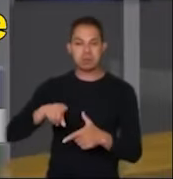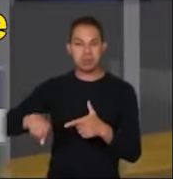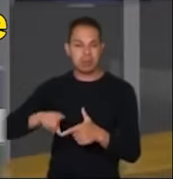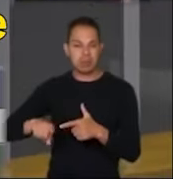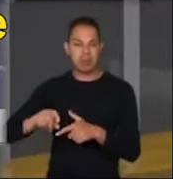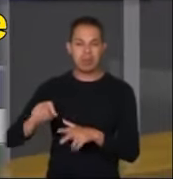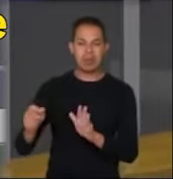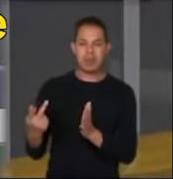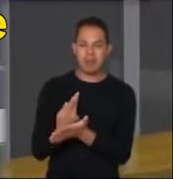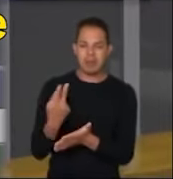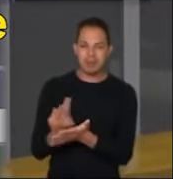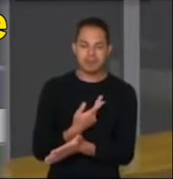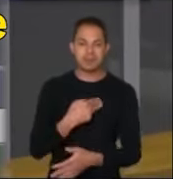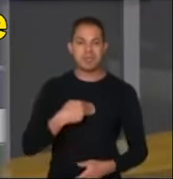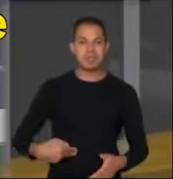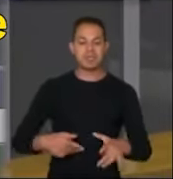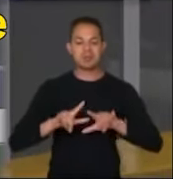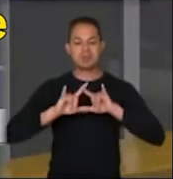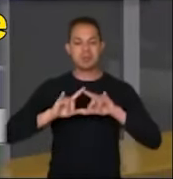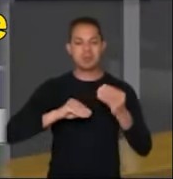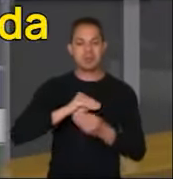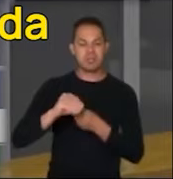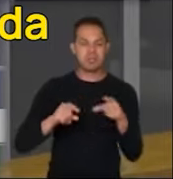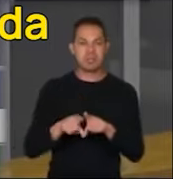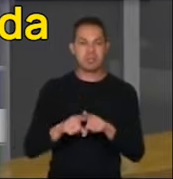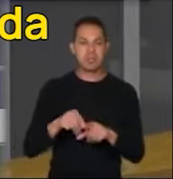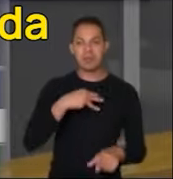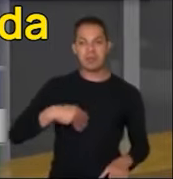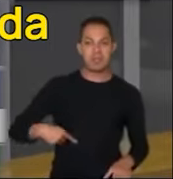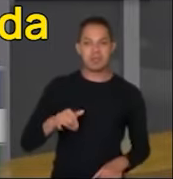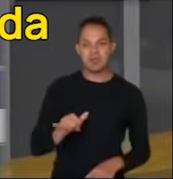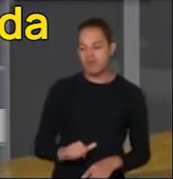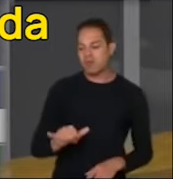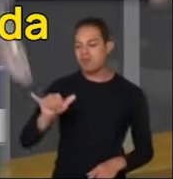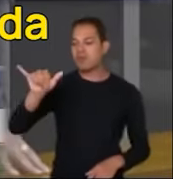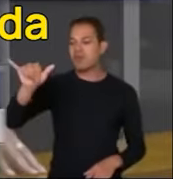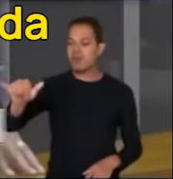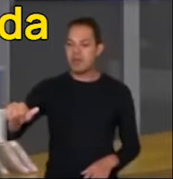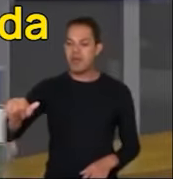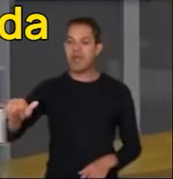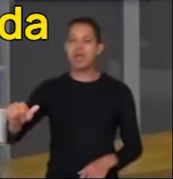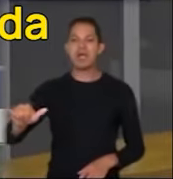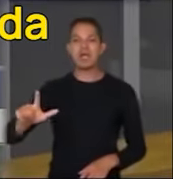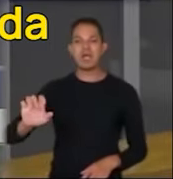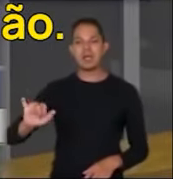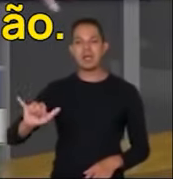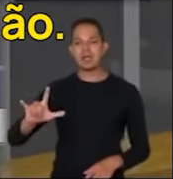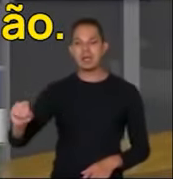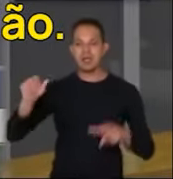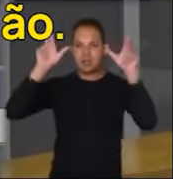miliciana, ministro que usa avião da FAB e diárias para ir ver leilão de cavalo. Tem